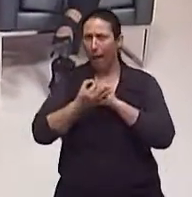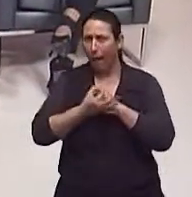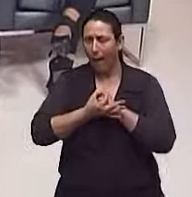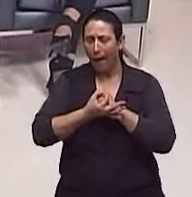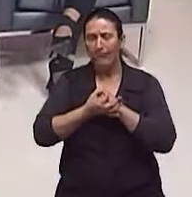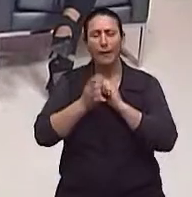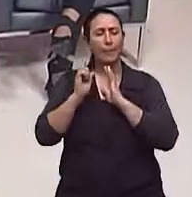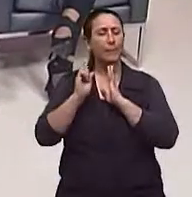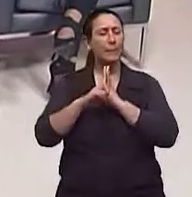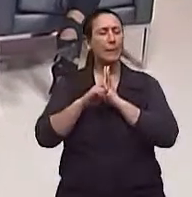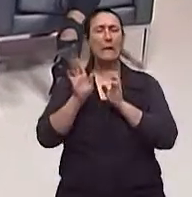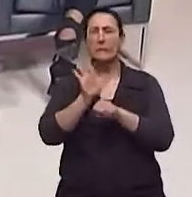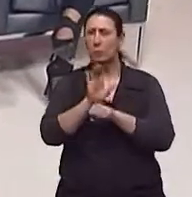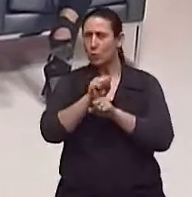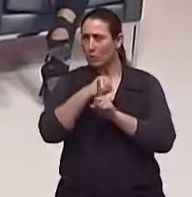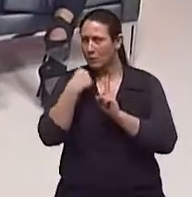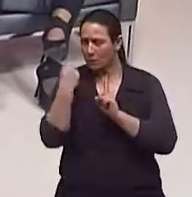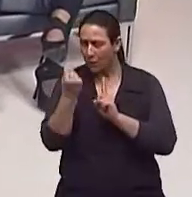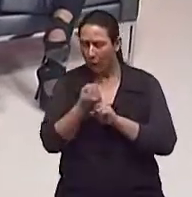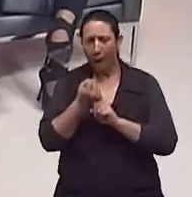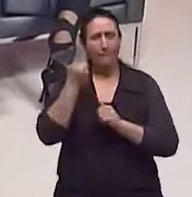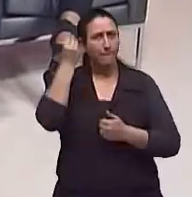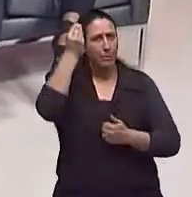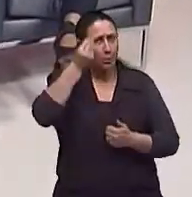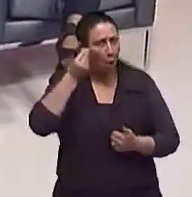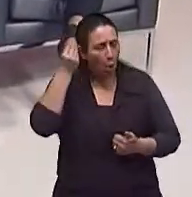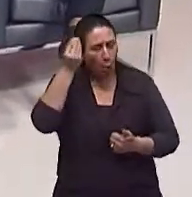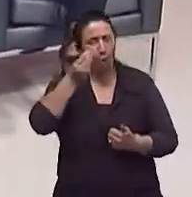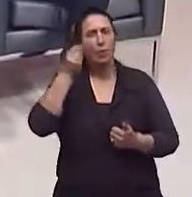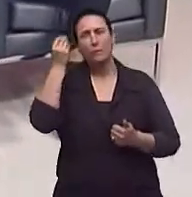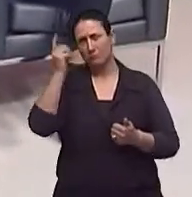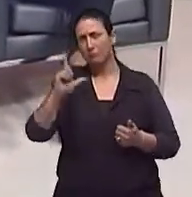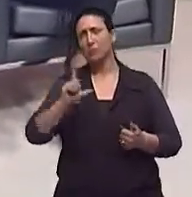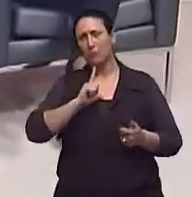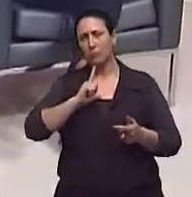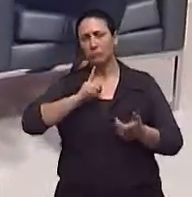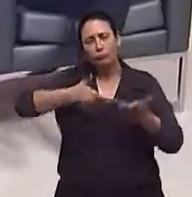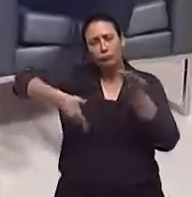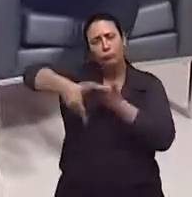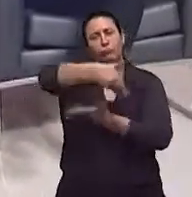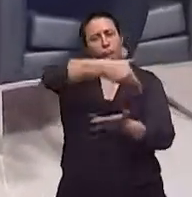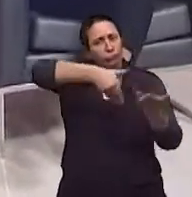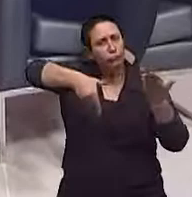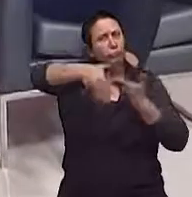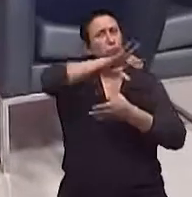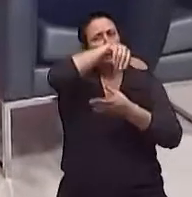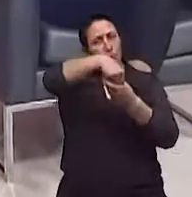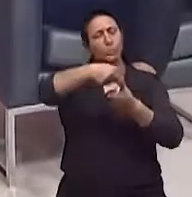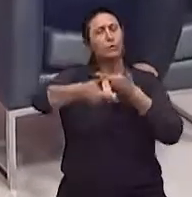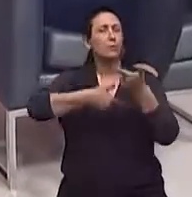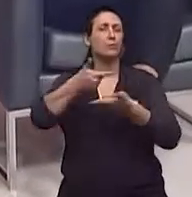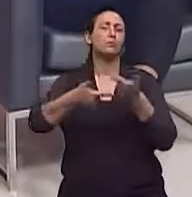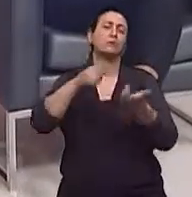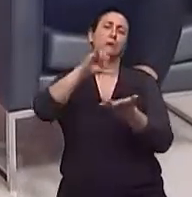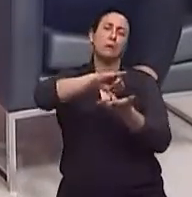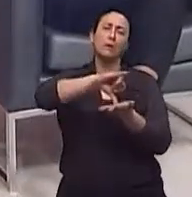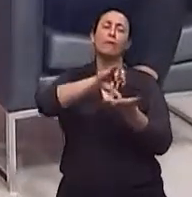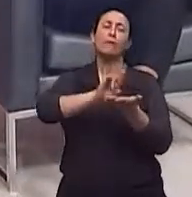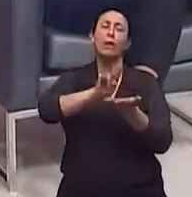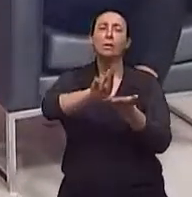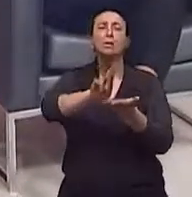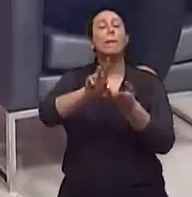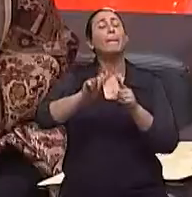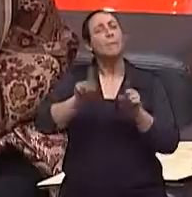temos também assistentes sociais psicólogas Então existe essa integralidade no serviço específico do centro de referência